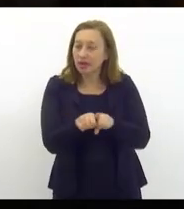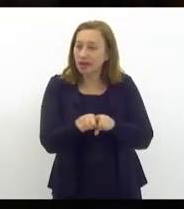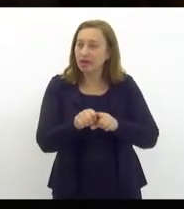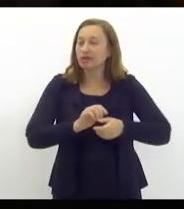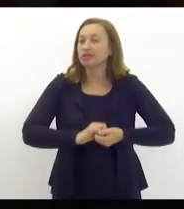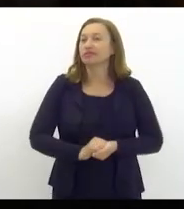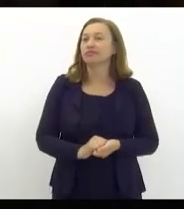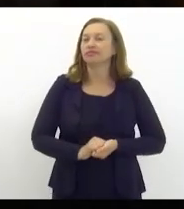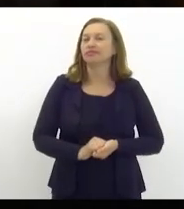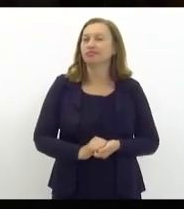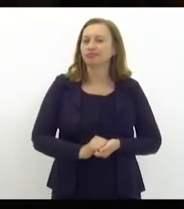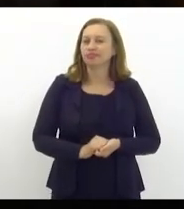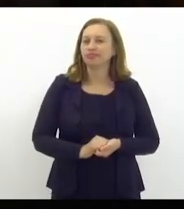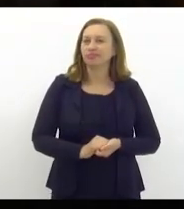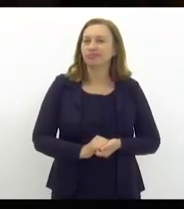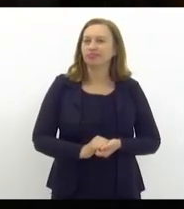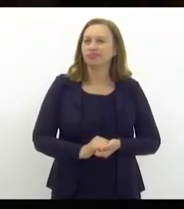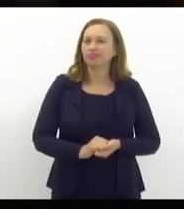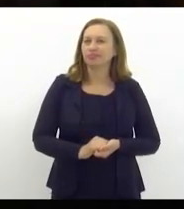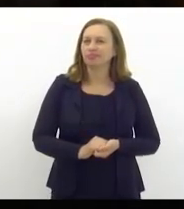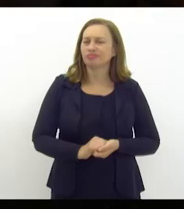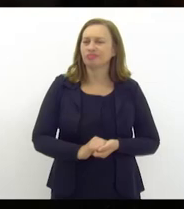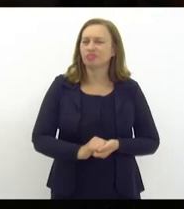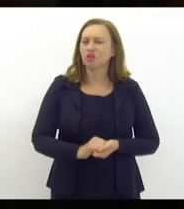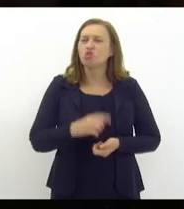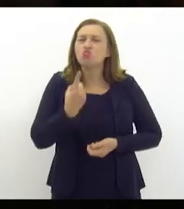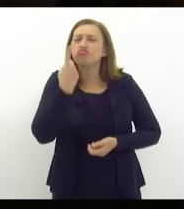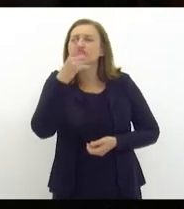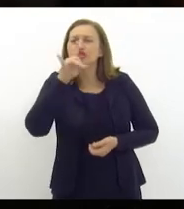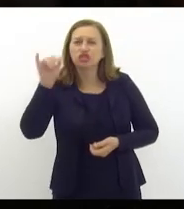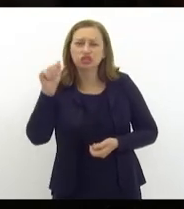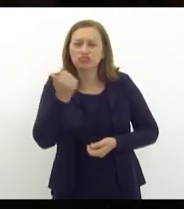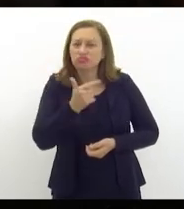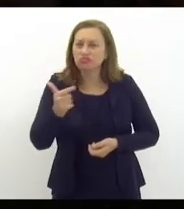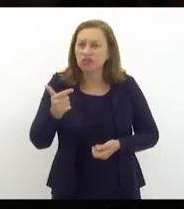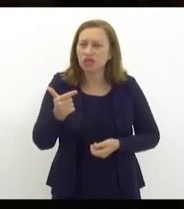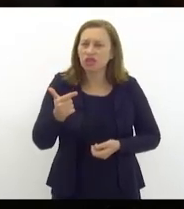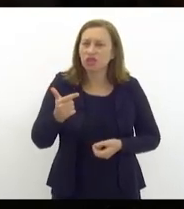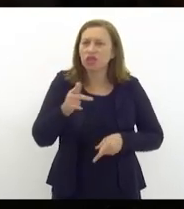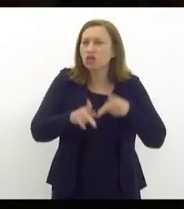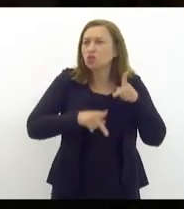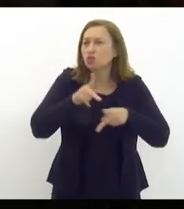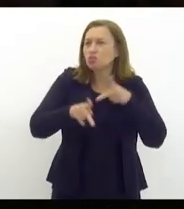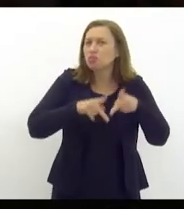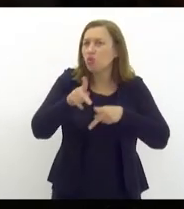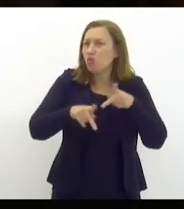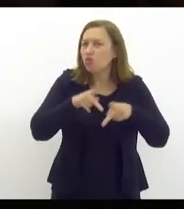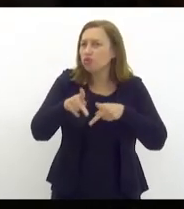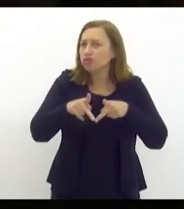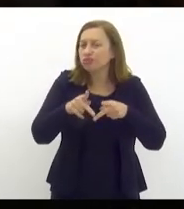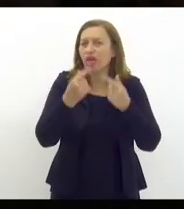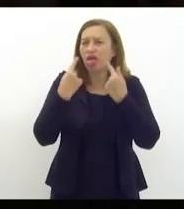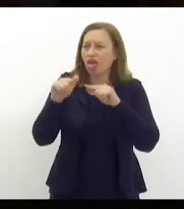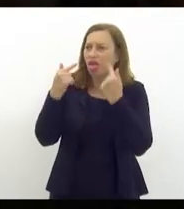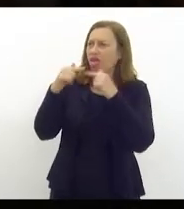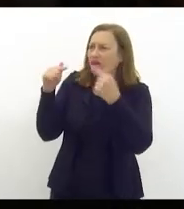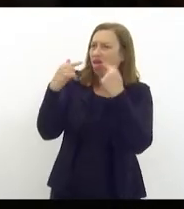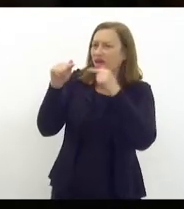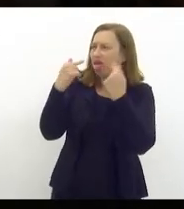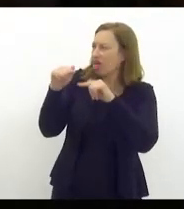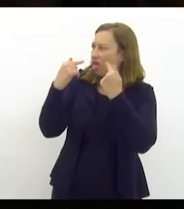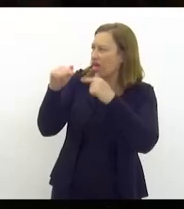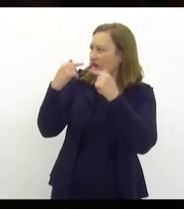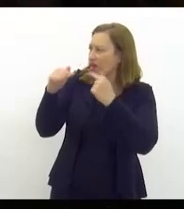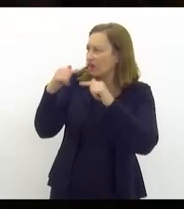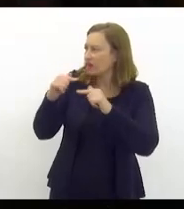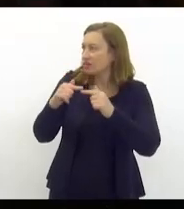passageiro por trilhos, não há um dia que a população não tenha que reclamar